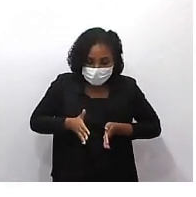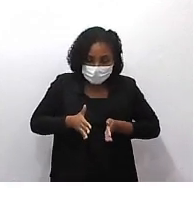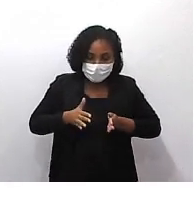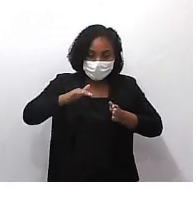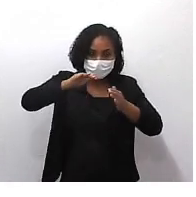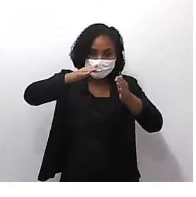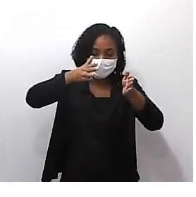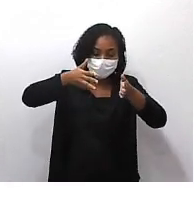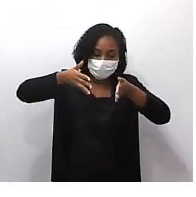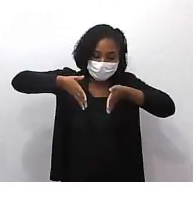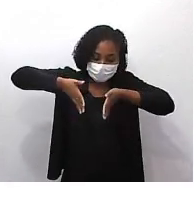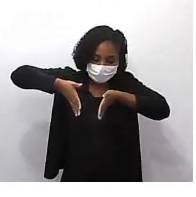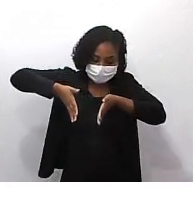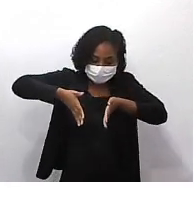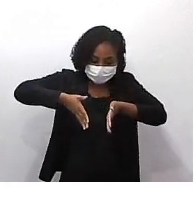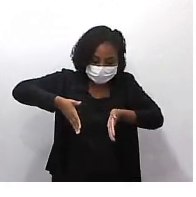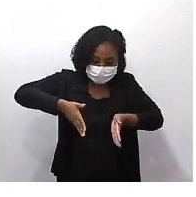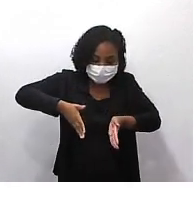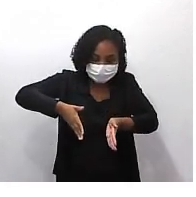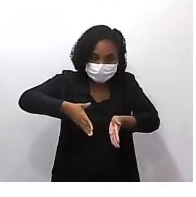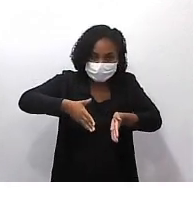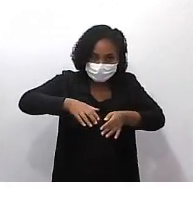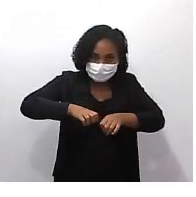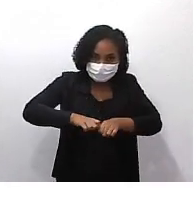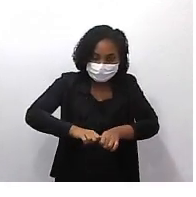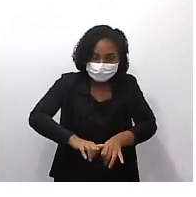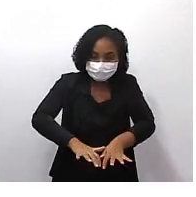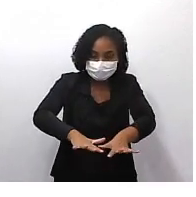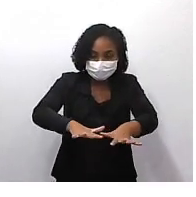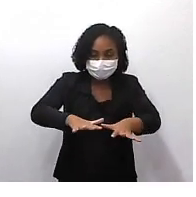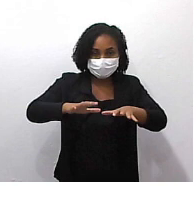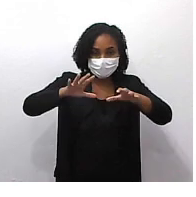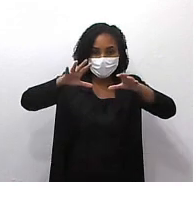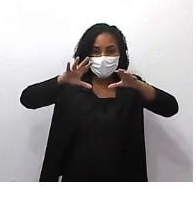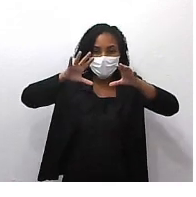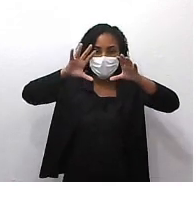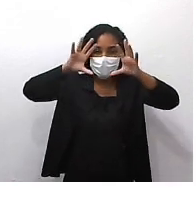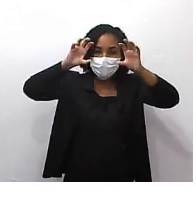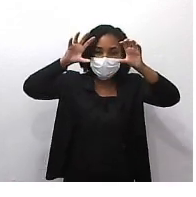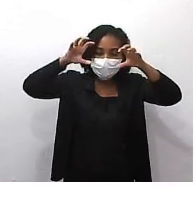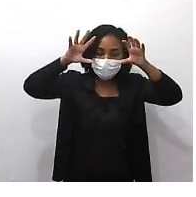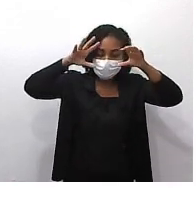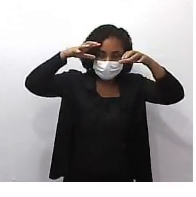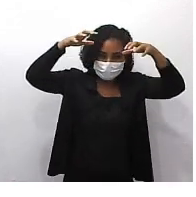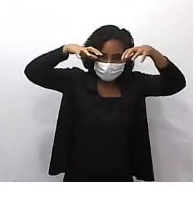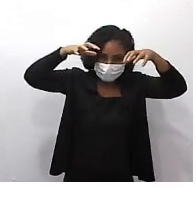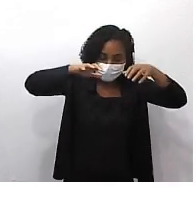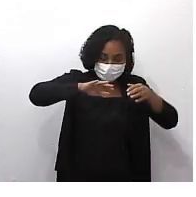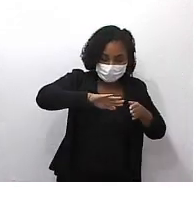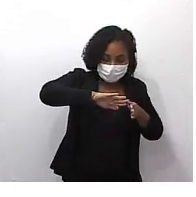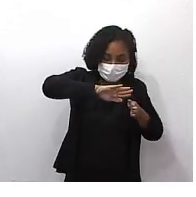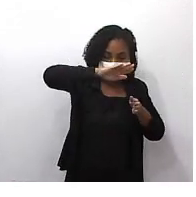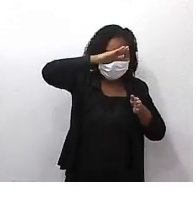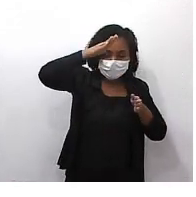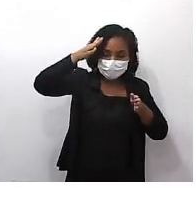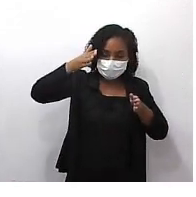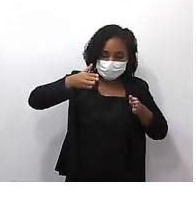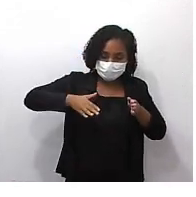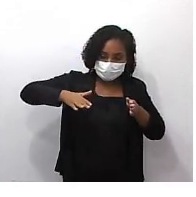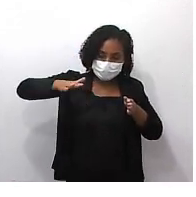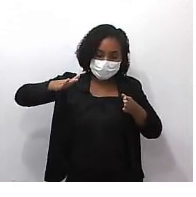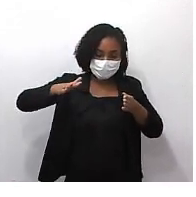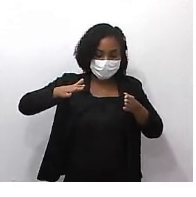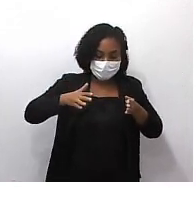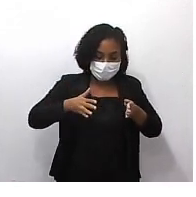jusante. Então, ele é dividido geralmente em curso alto, que é na parte mais alta, montante, curso médio e curso